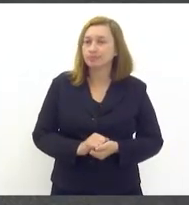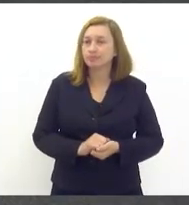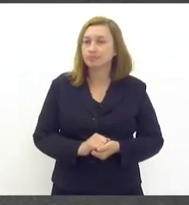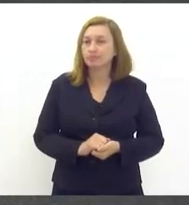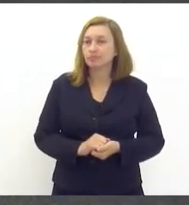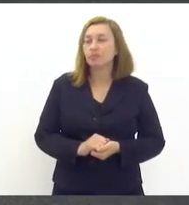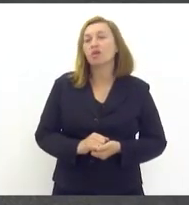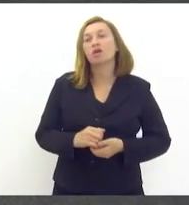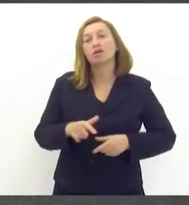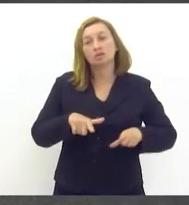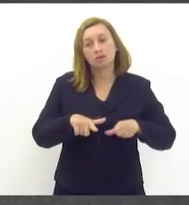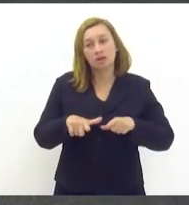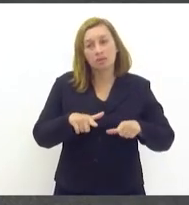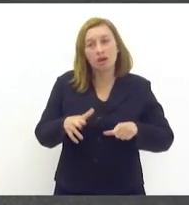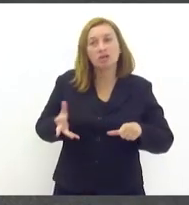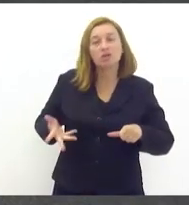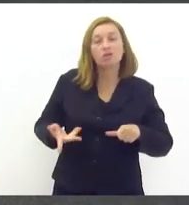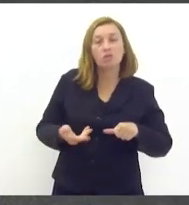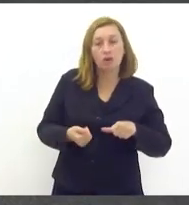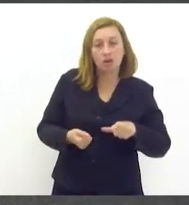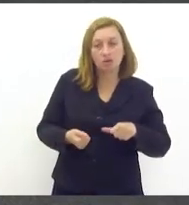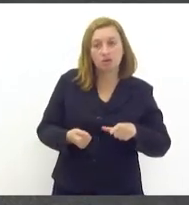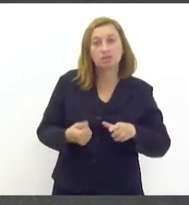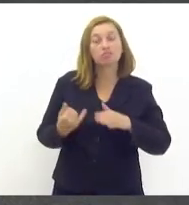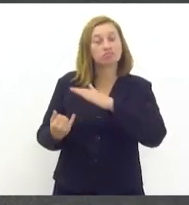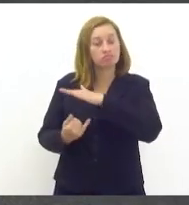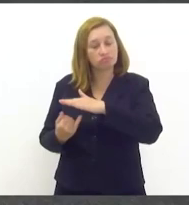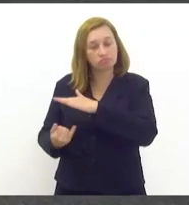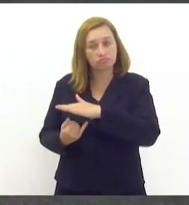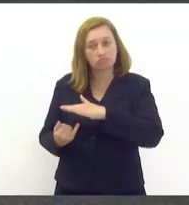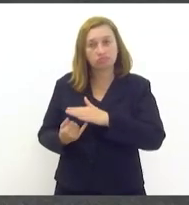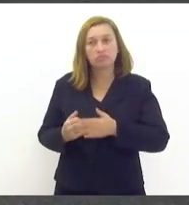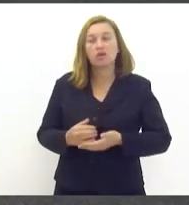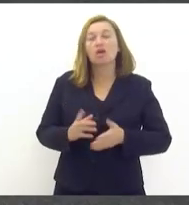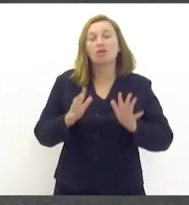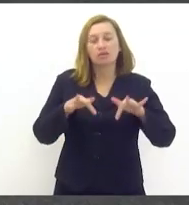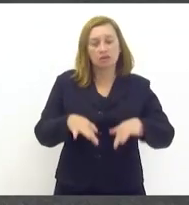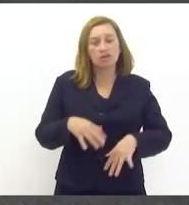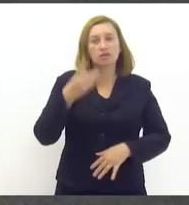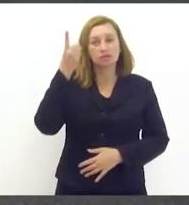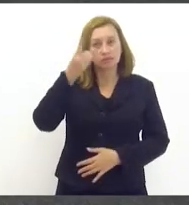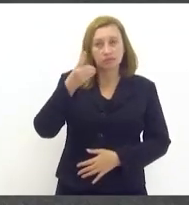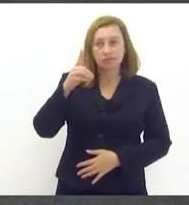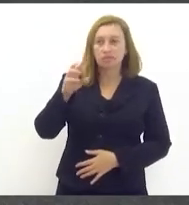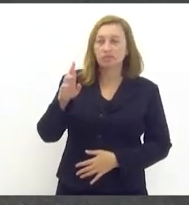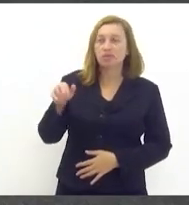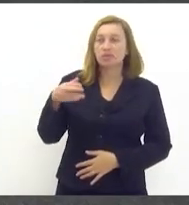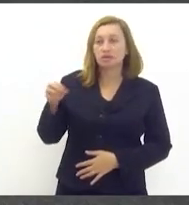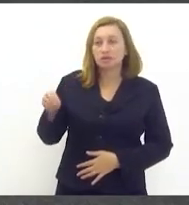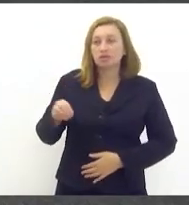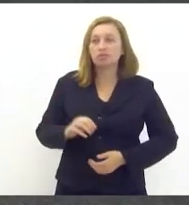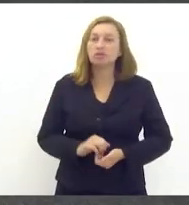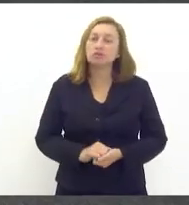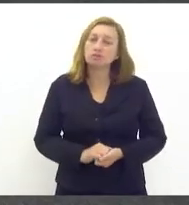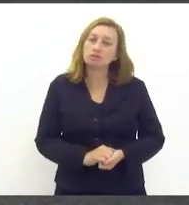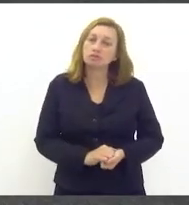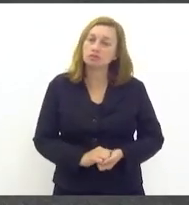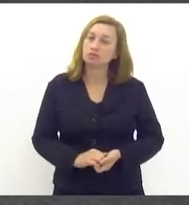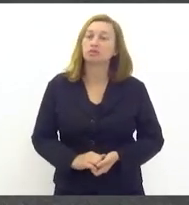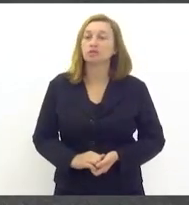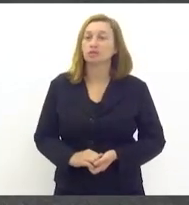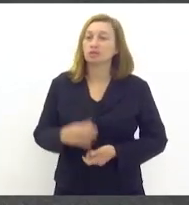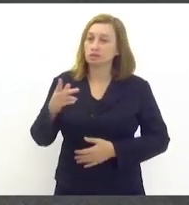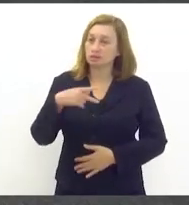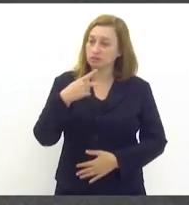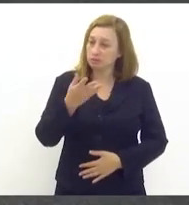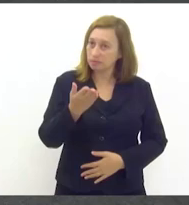serviços de alto nível que aliás essas instituições perto para concluir Deputado brasão já foi no tempo mas me dirigindo